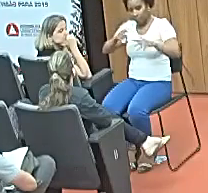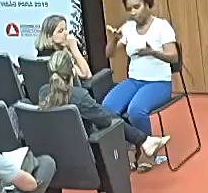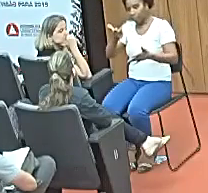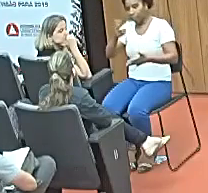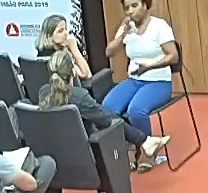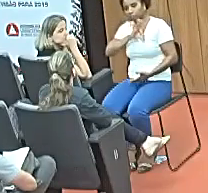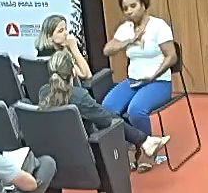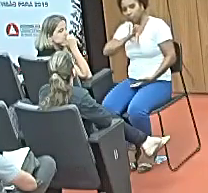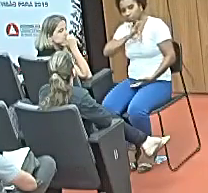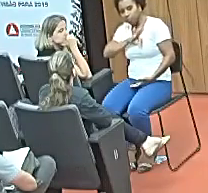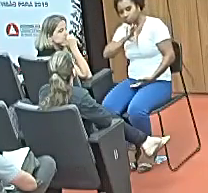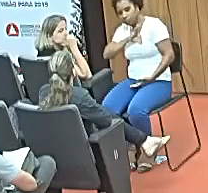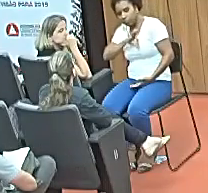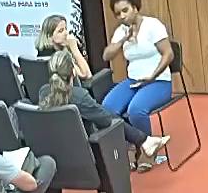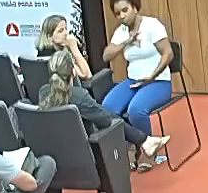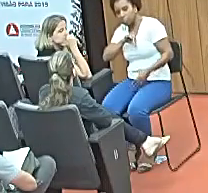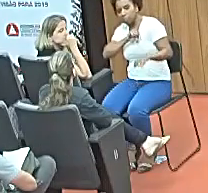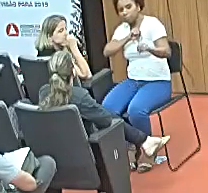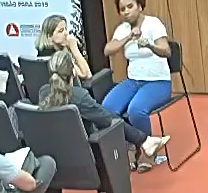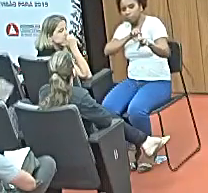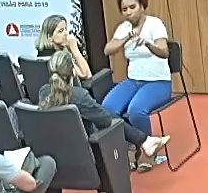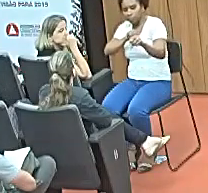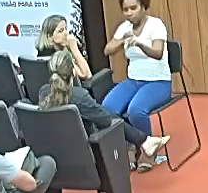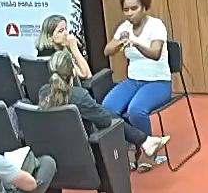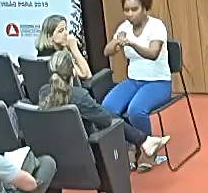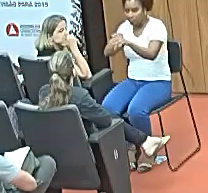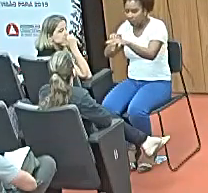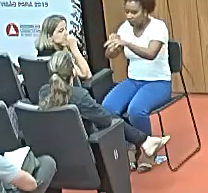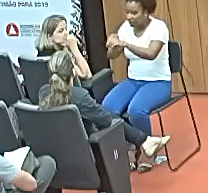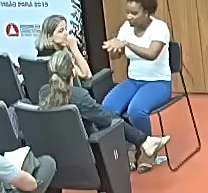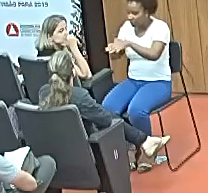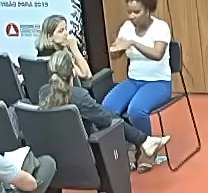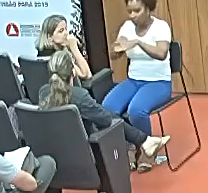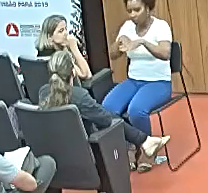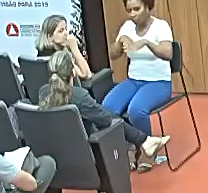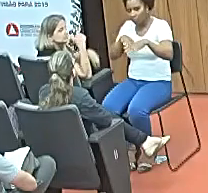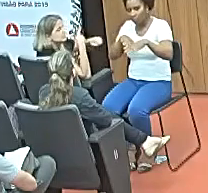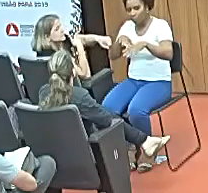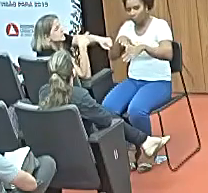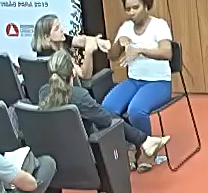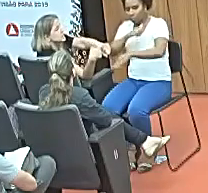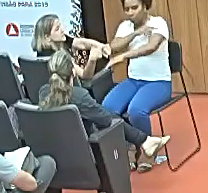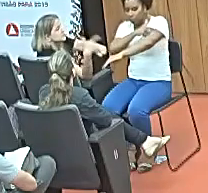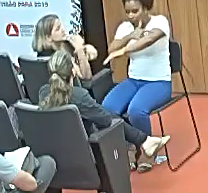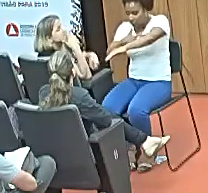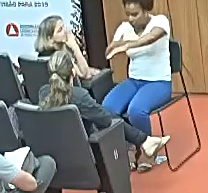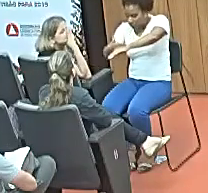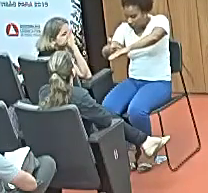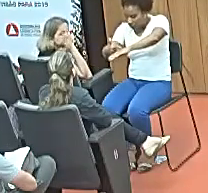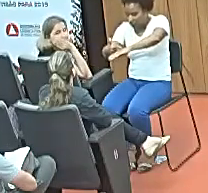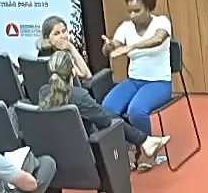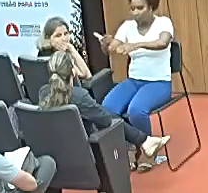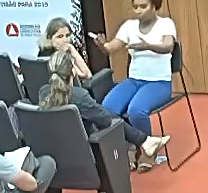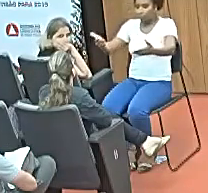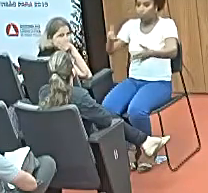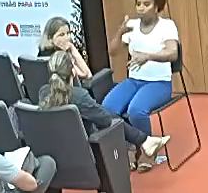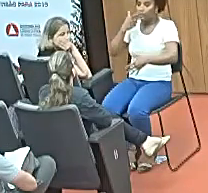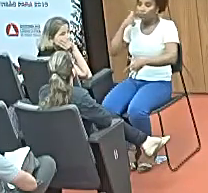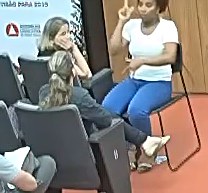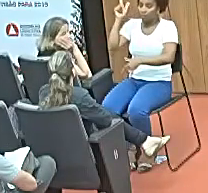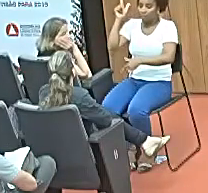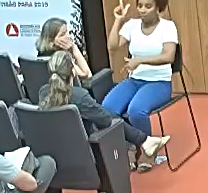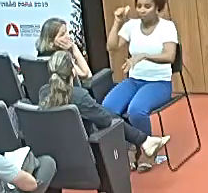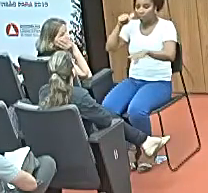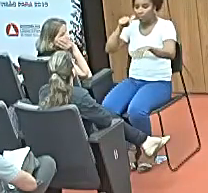que nós debatemos no dia 5 na segunda feira o trabalho contou com apenas oito pessoas e